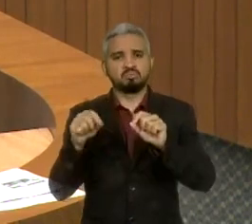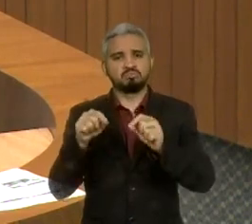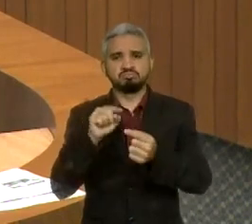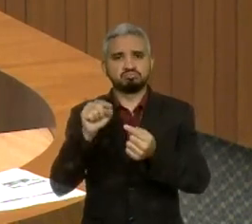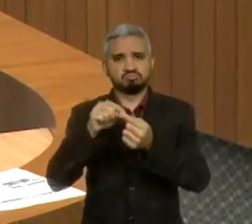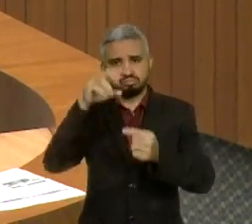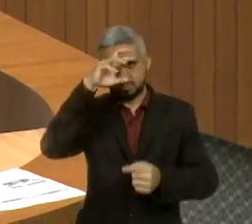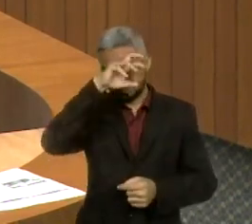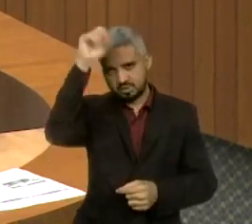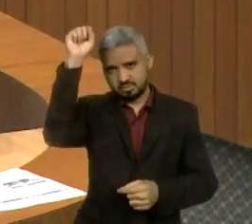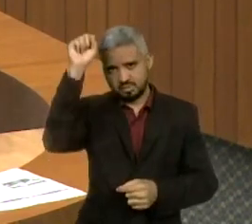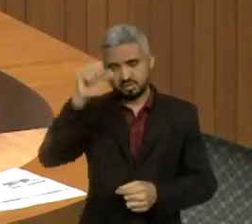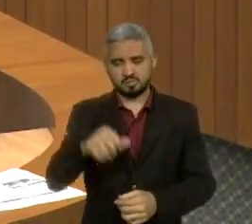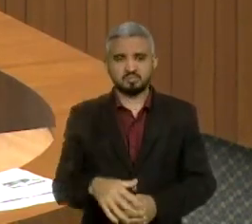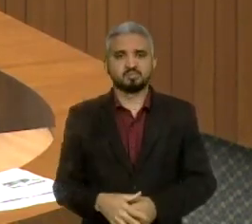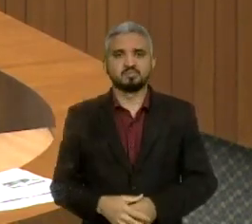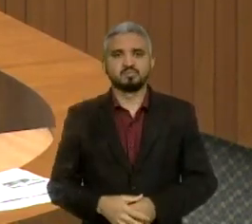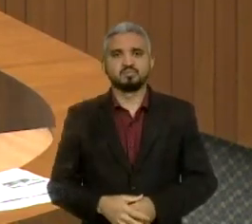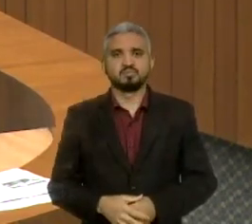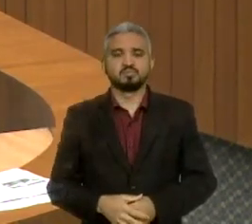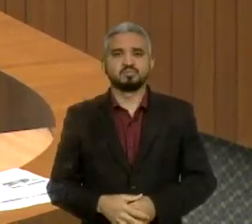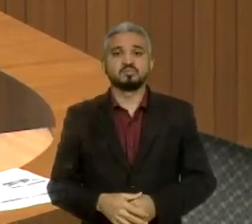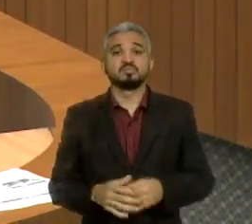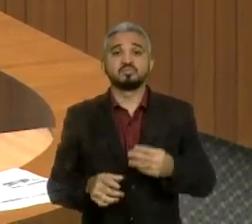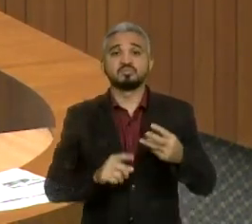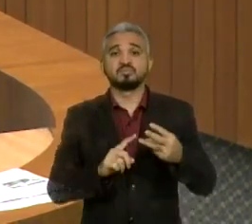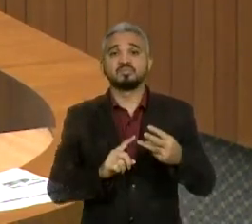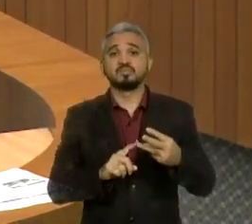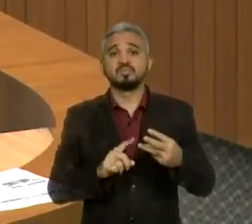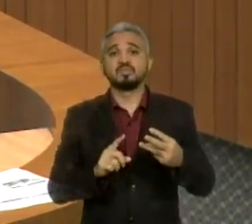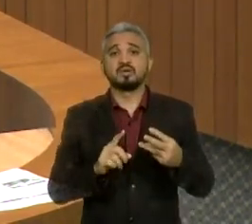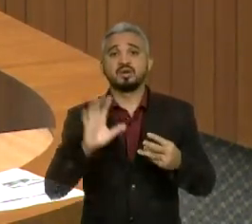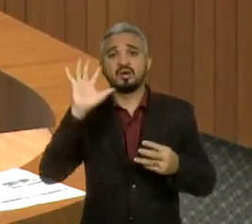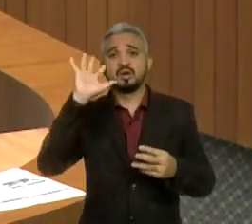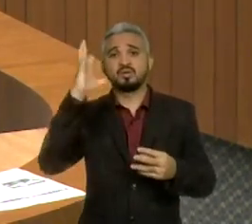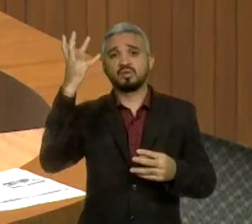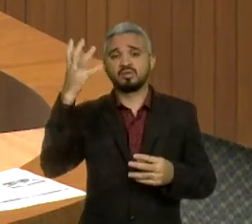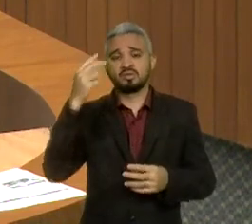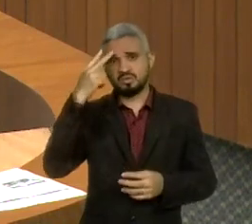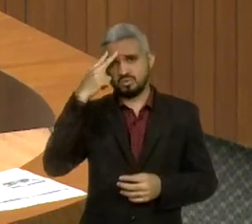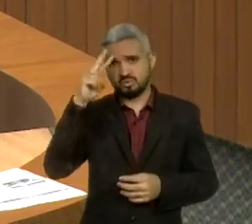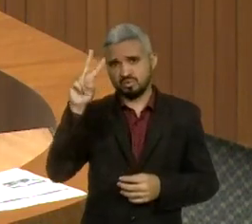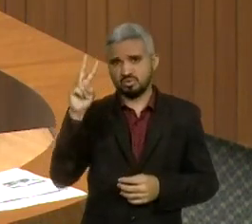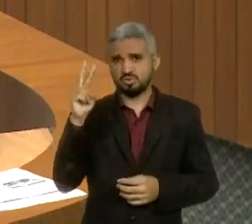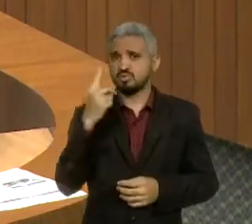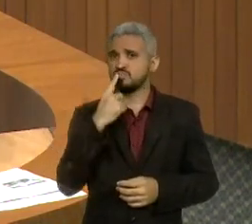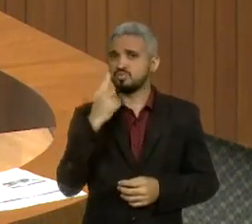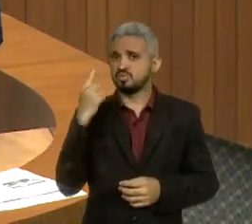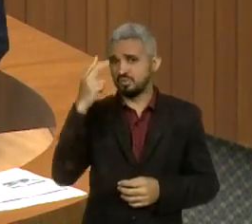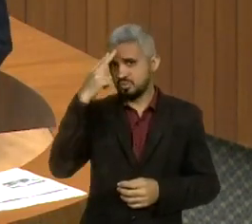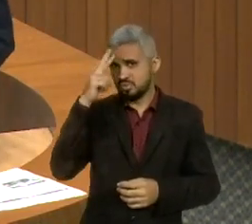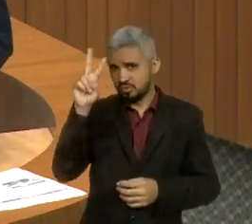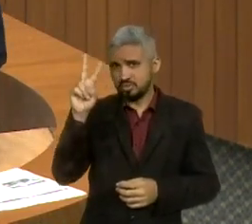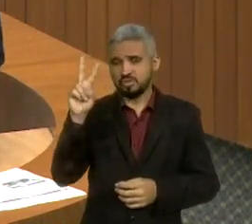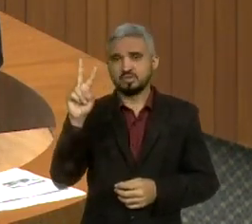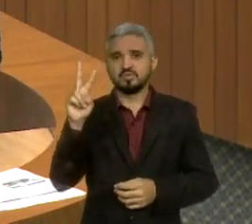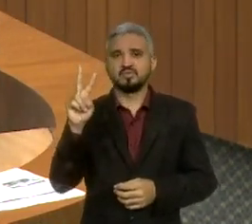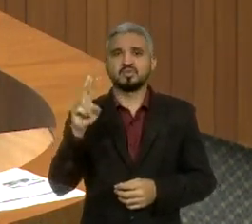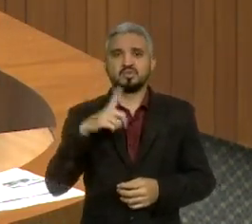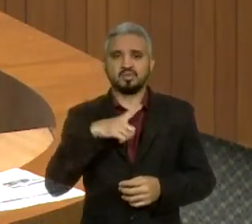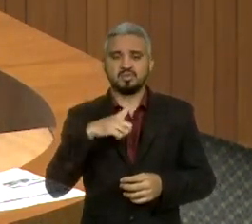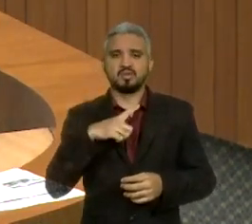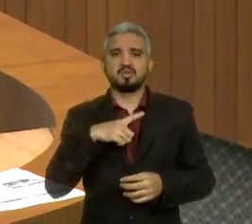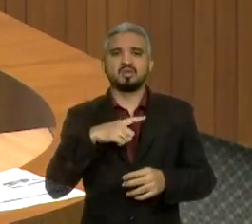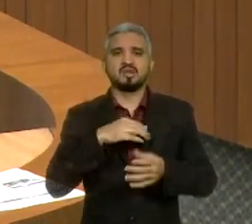Em relação ao que aconteceu nas últimas 48 horas, referente à SMTT, essa denúncia que